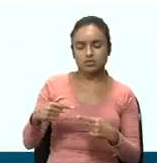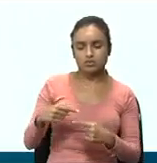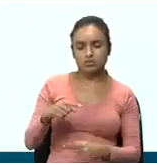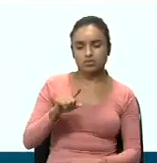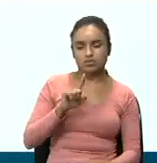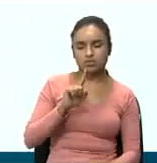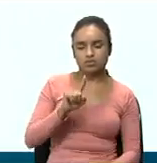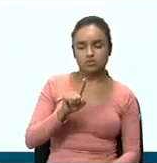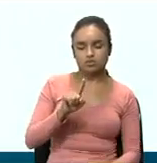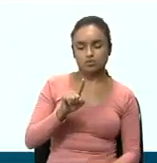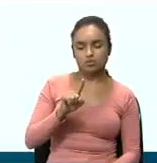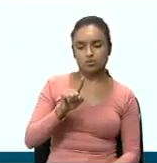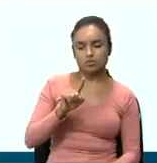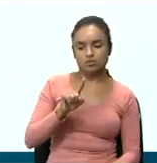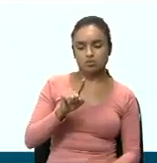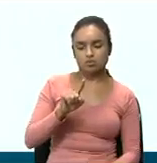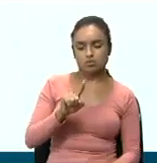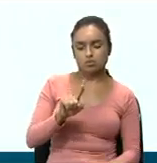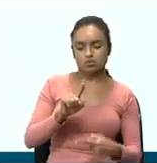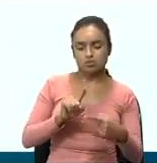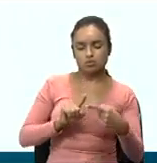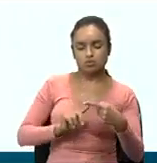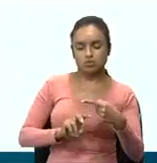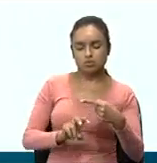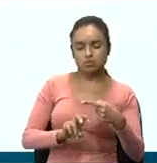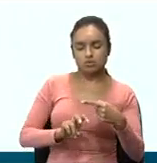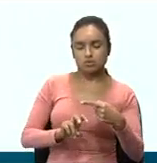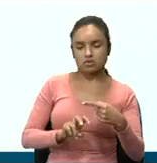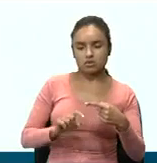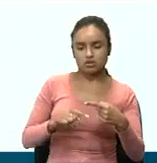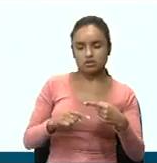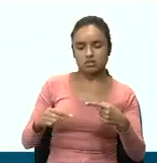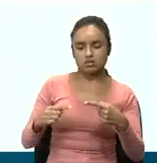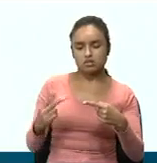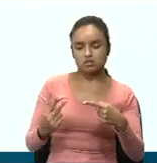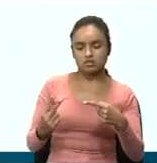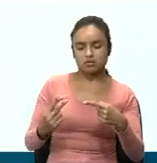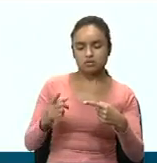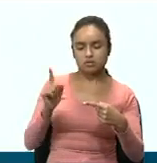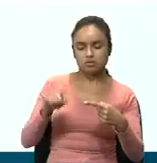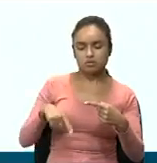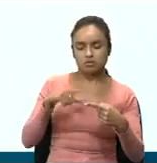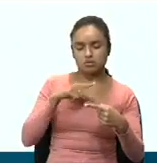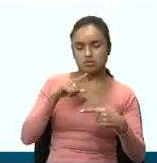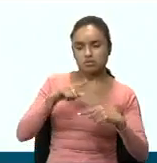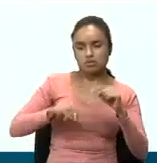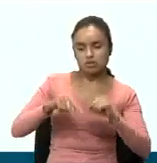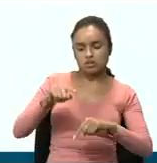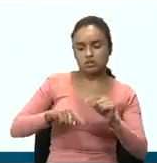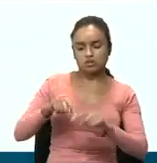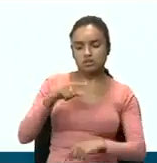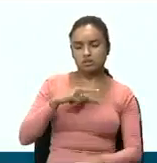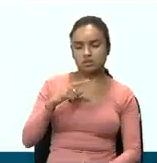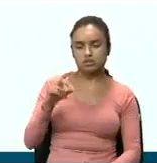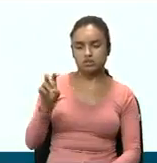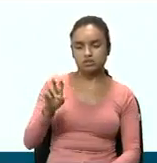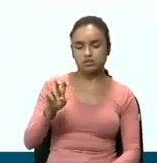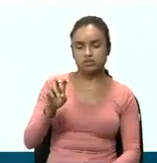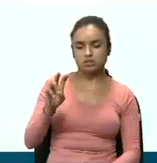1 sobre 5 menos 2, nós vamos ter, então, no caso, 3/5.